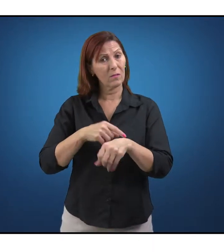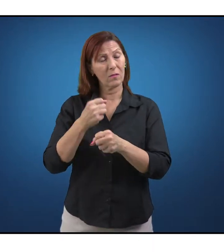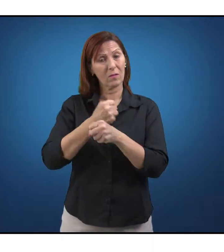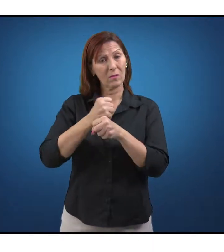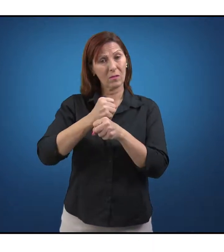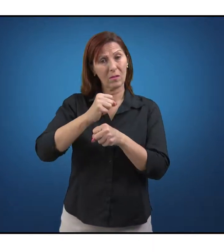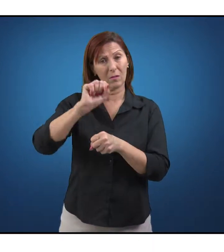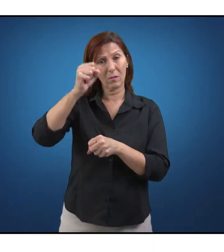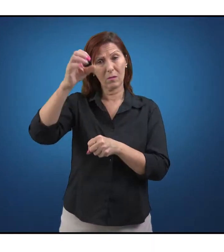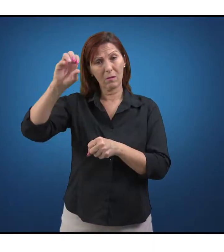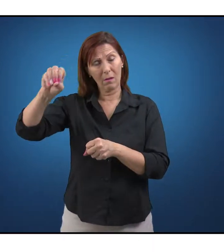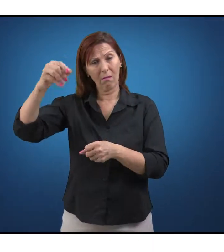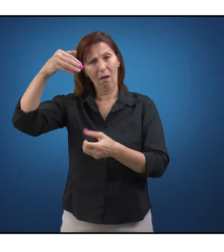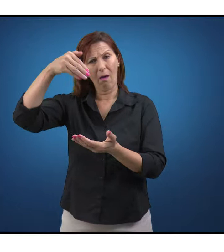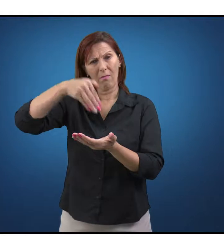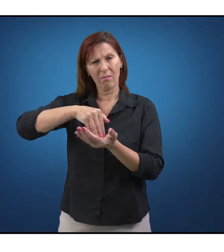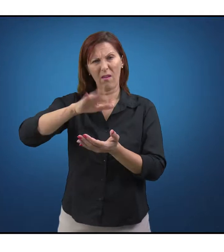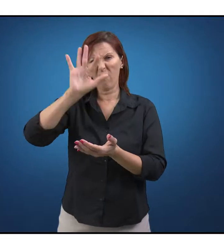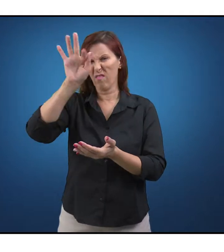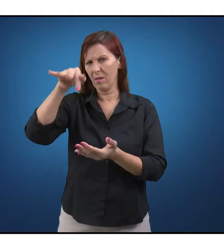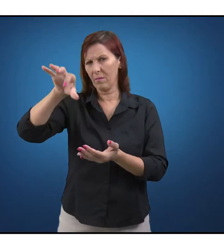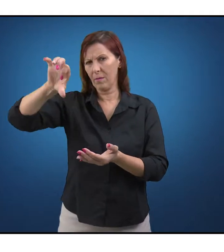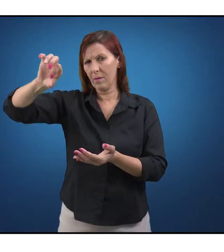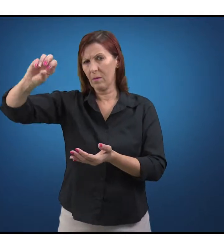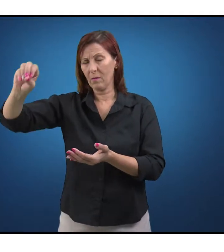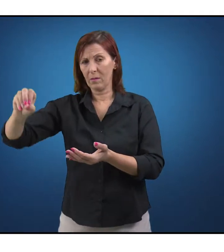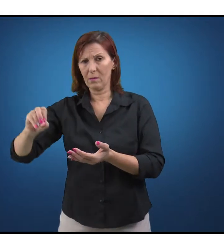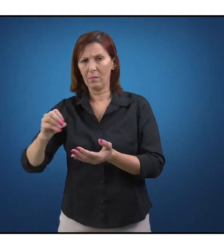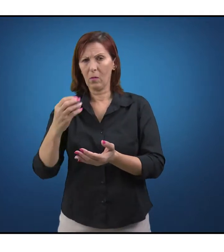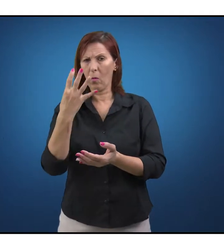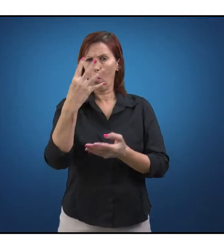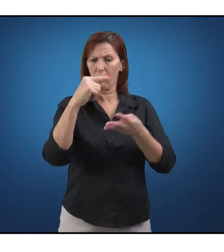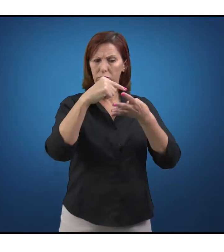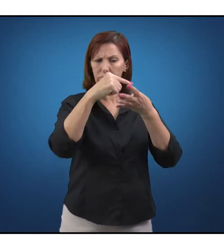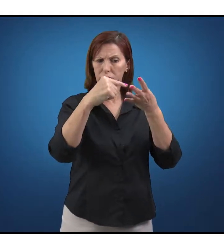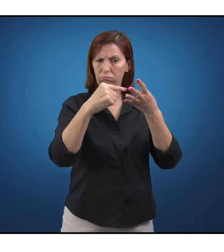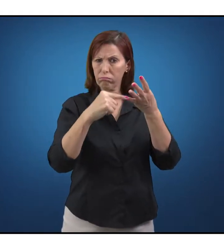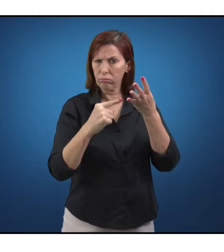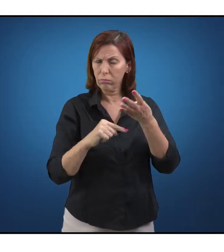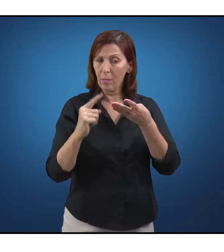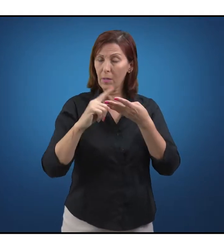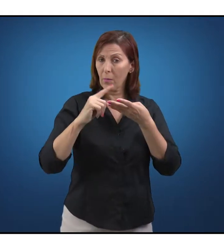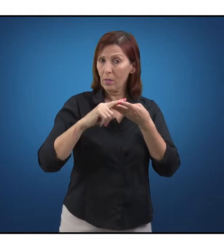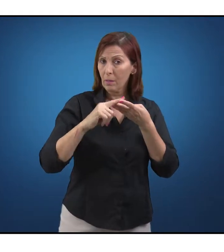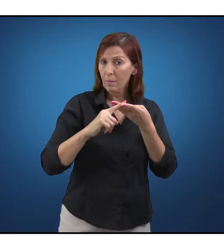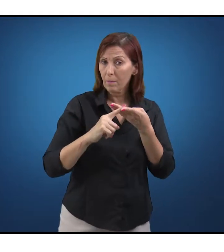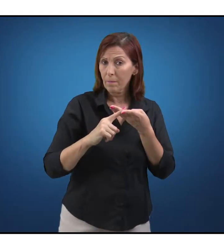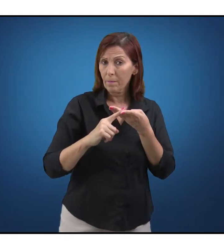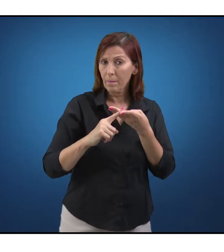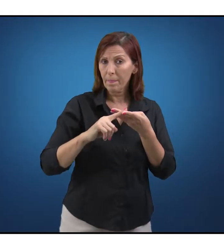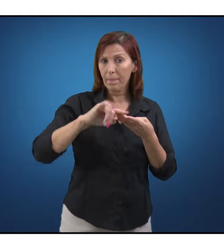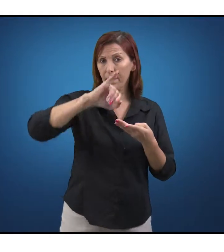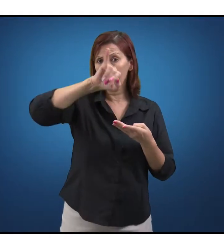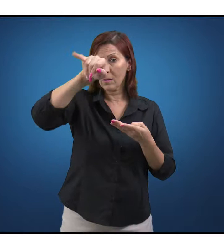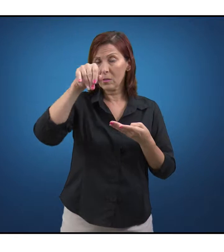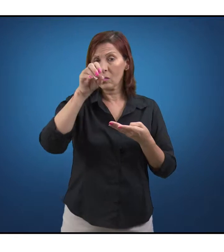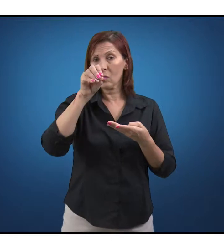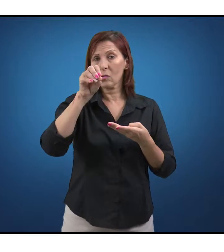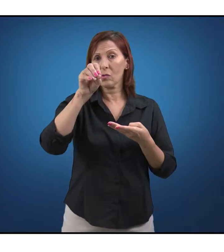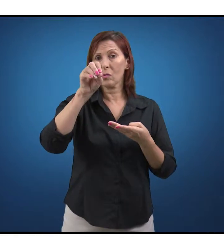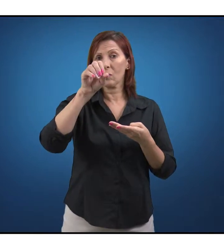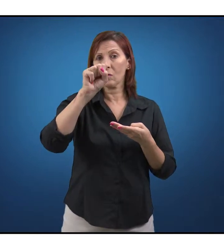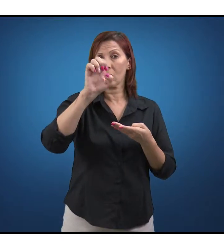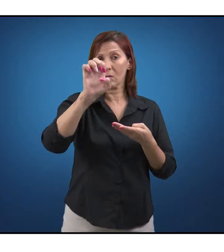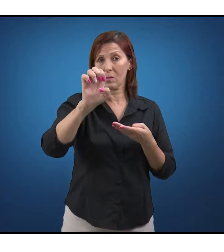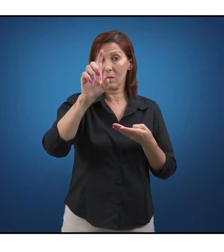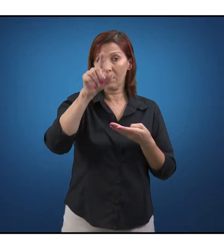o final dos anos 90, quatro grandes figuras. Quero lembrar o primeiro, o José Richa,